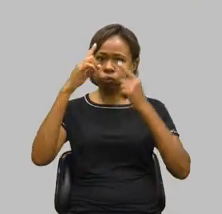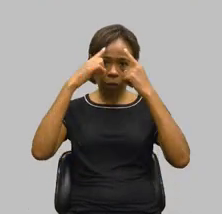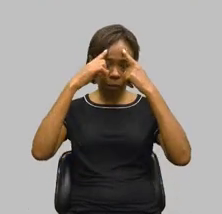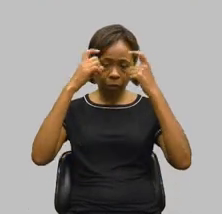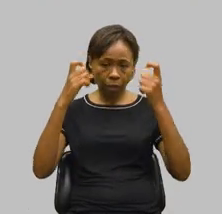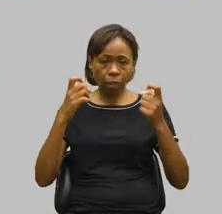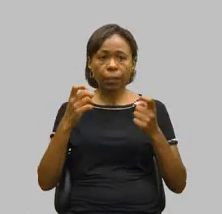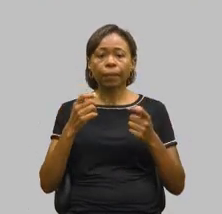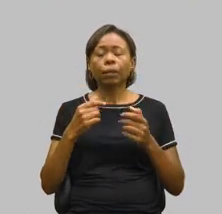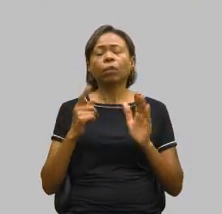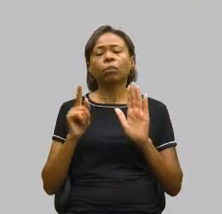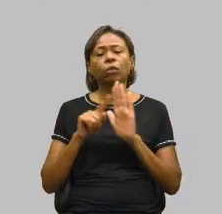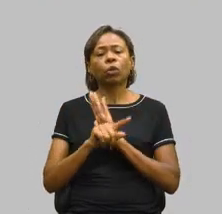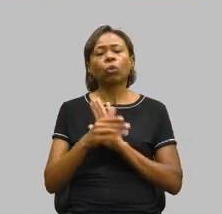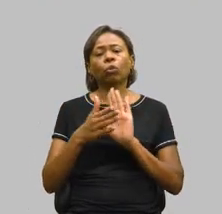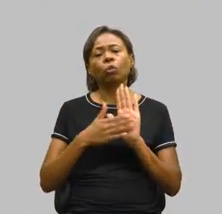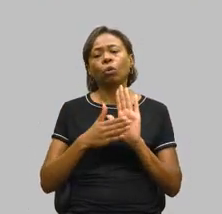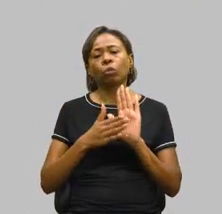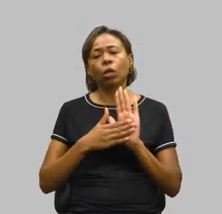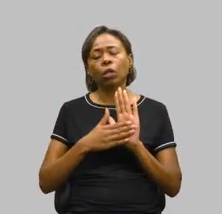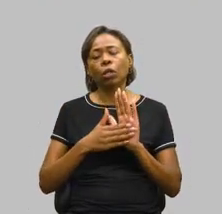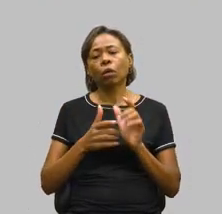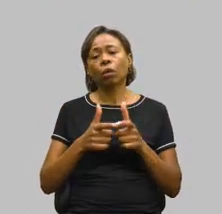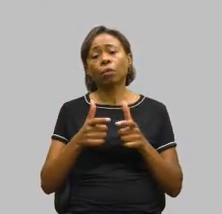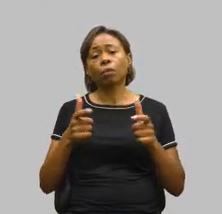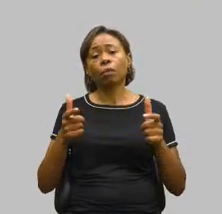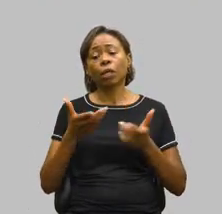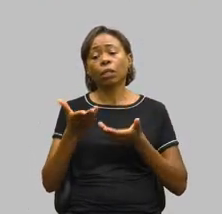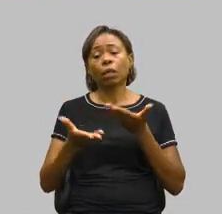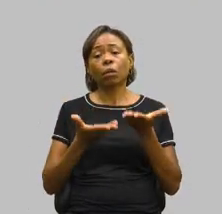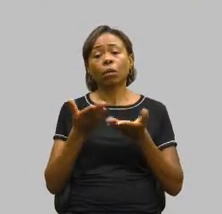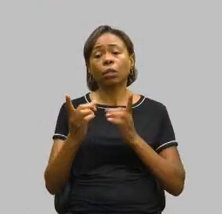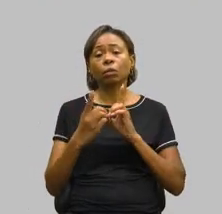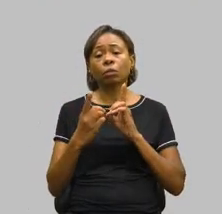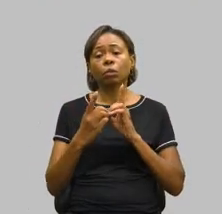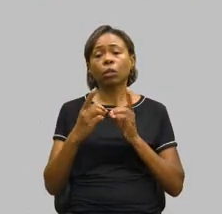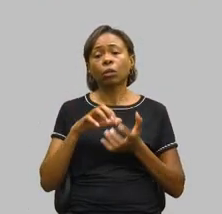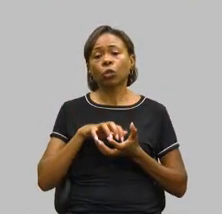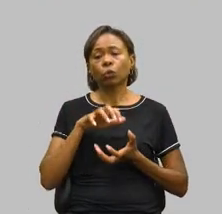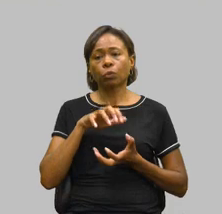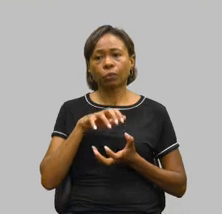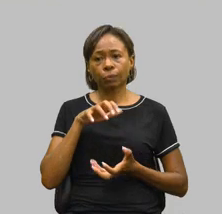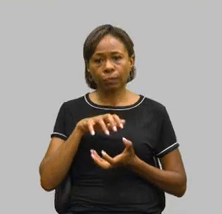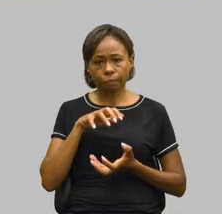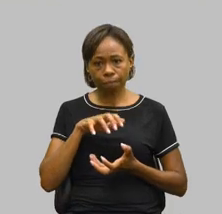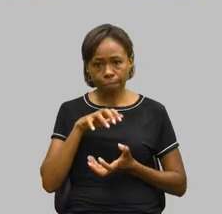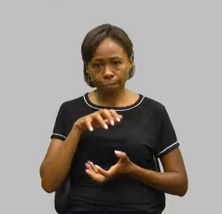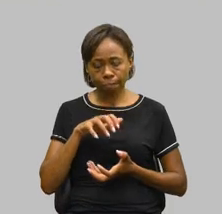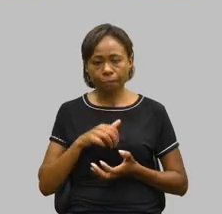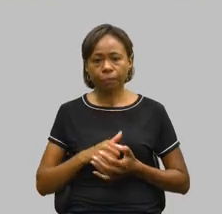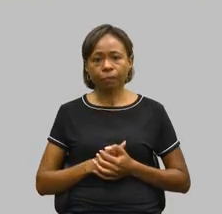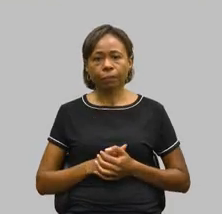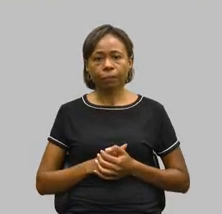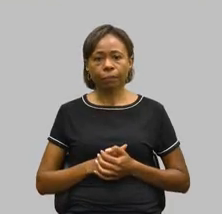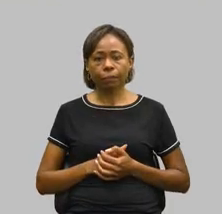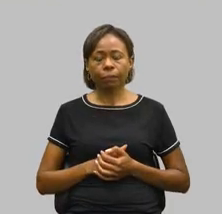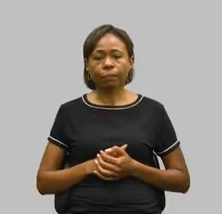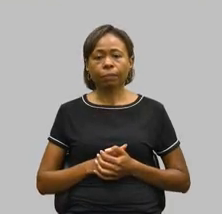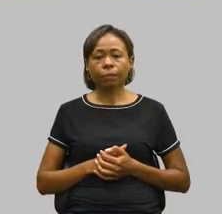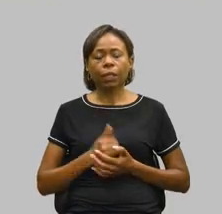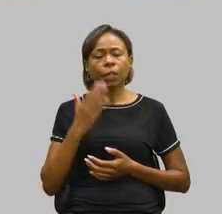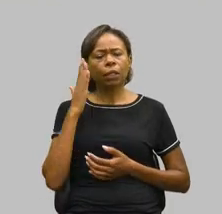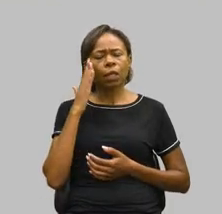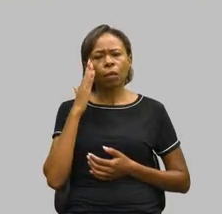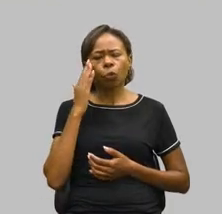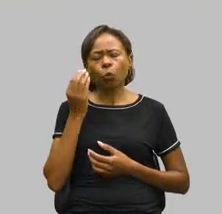indagar quais as propostas de ampliação para o atendimento às pessoas idosas eh queria saber como que